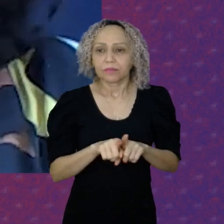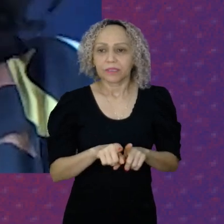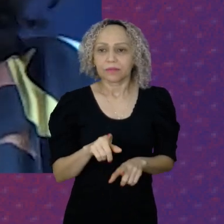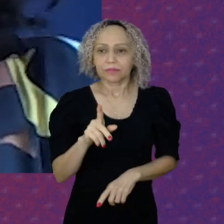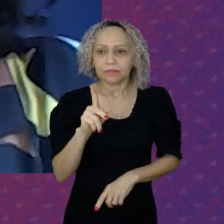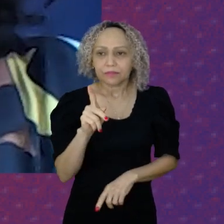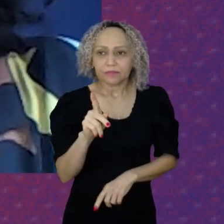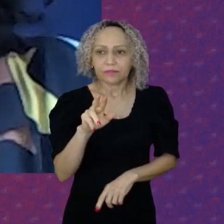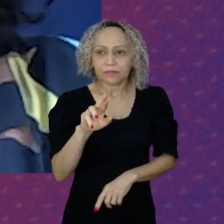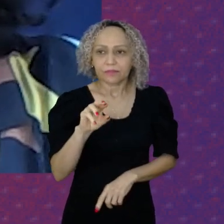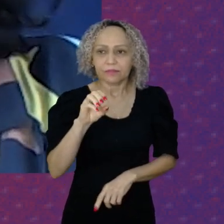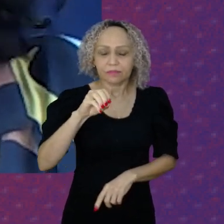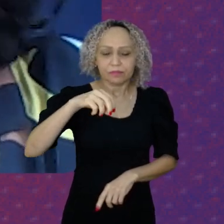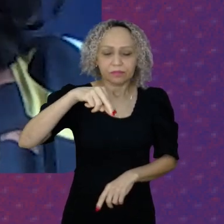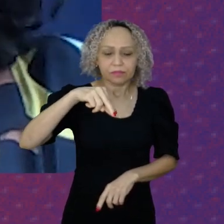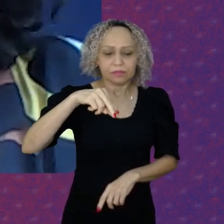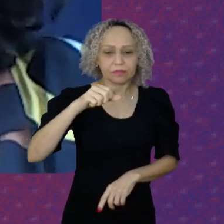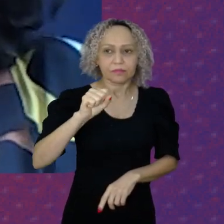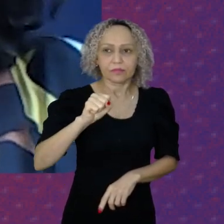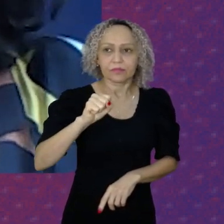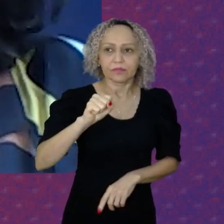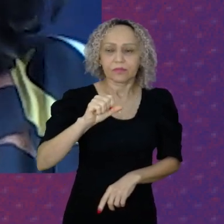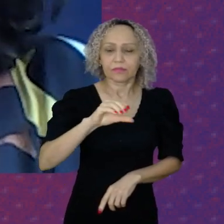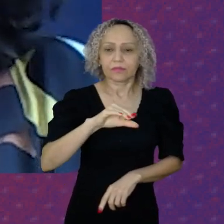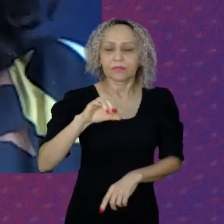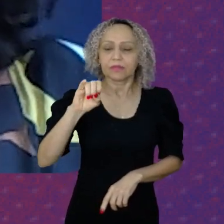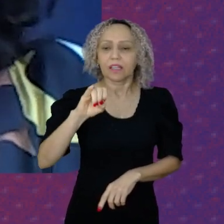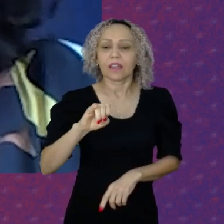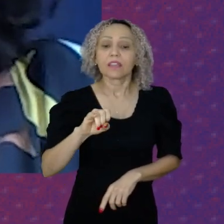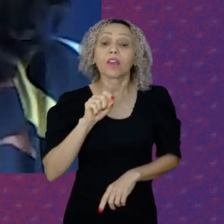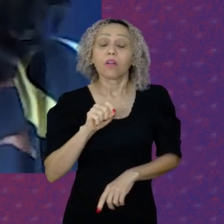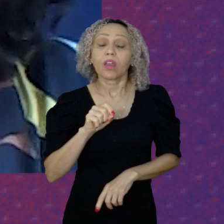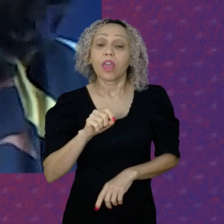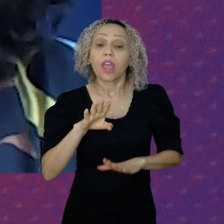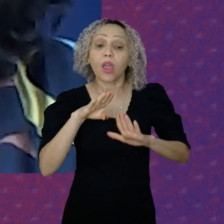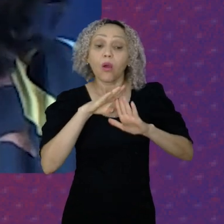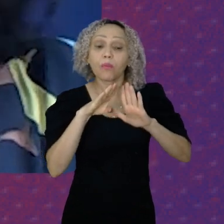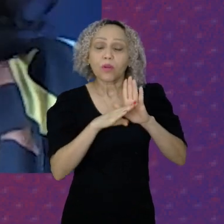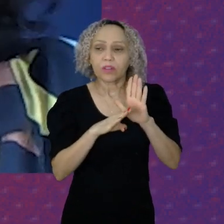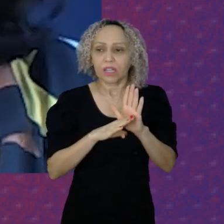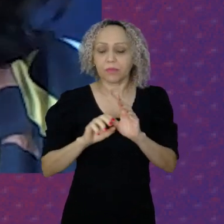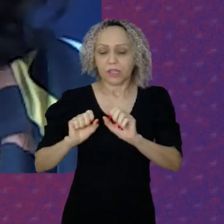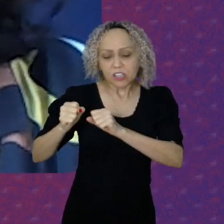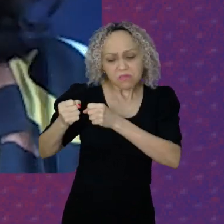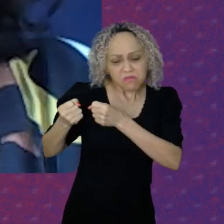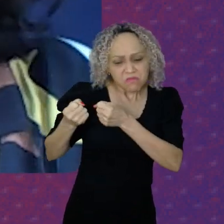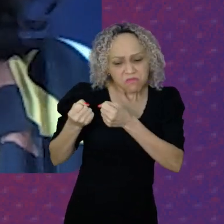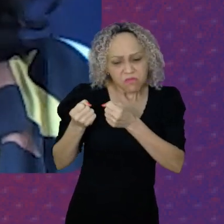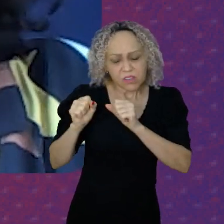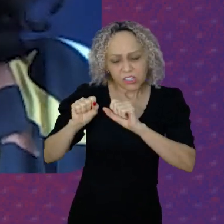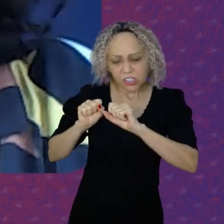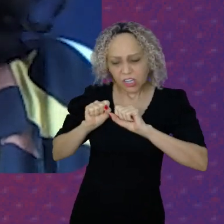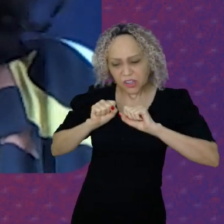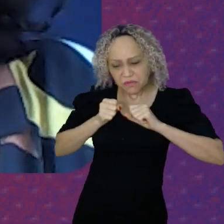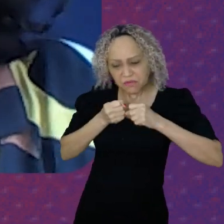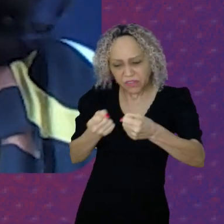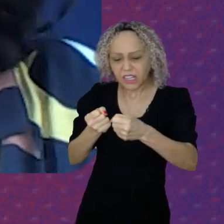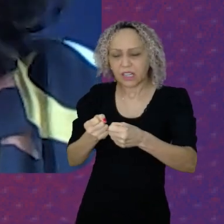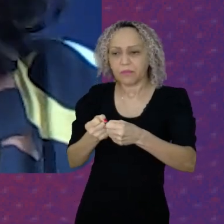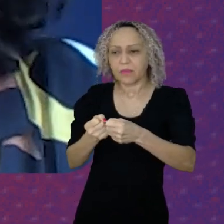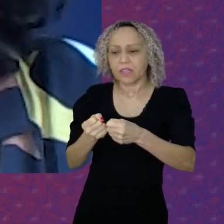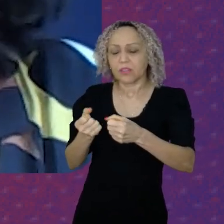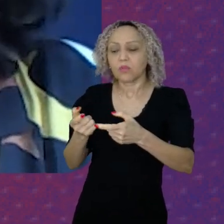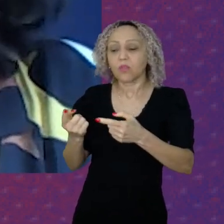as mulheres. Então, está se pensando em ampliar o número de patrulhas Maria